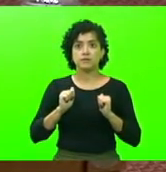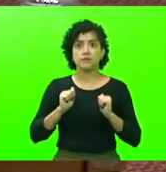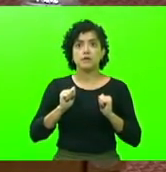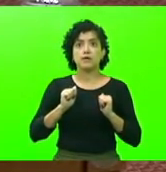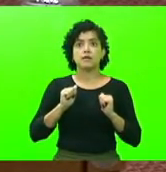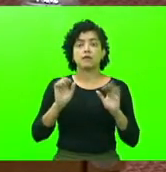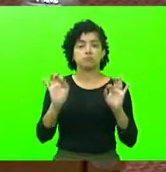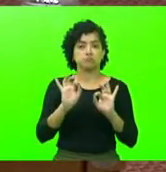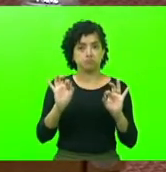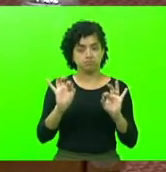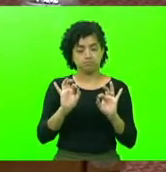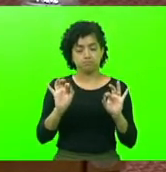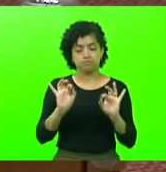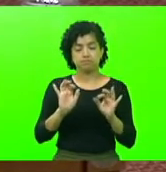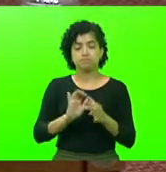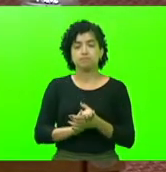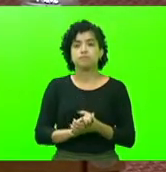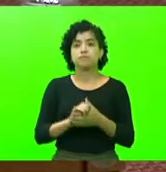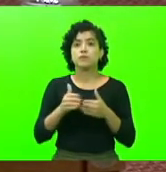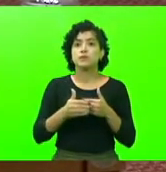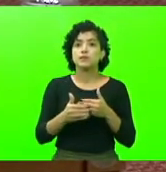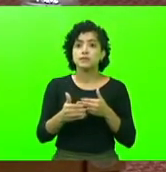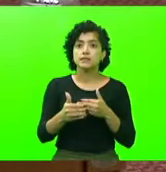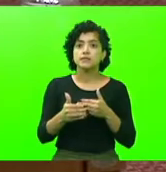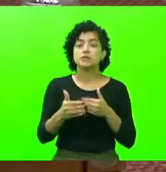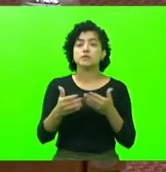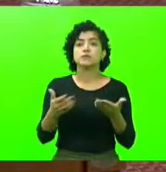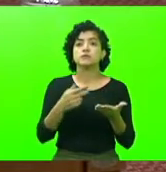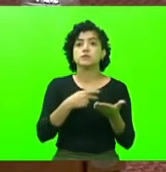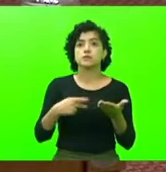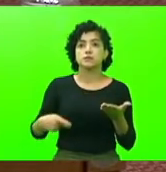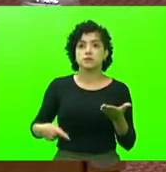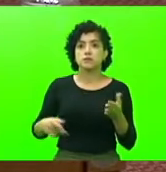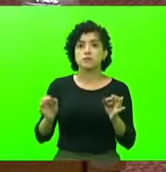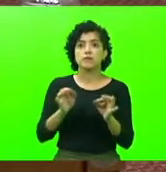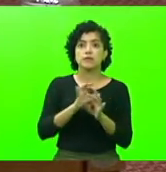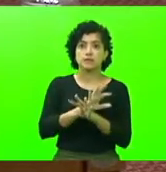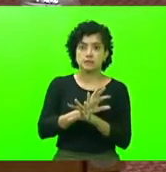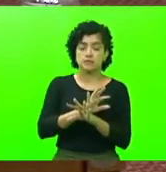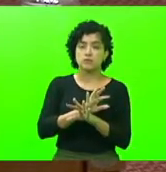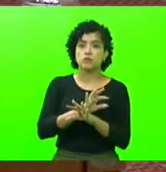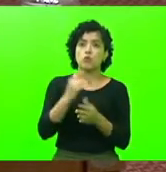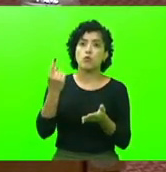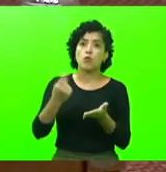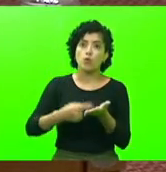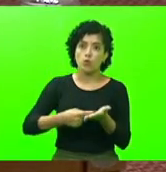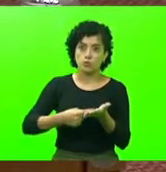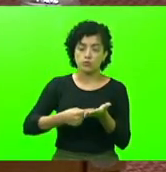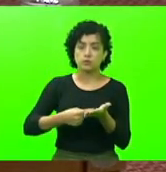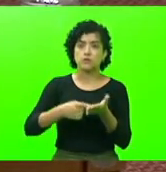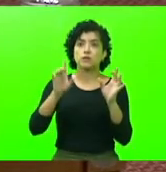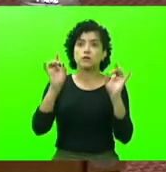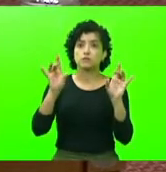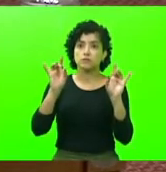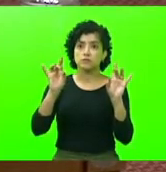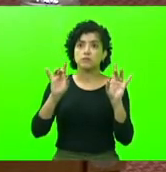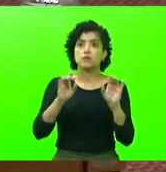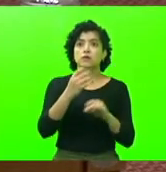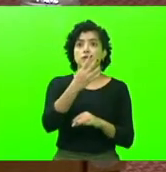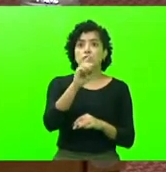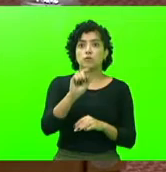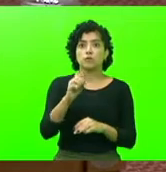qualquer abstenção. Na sequência, o senhor presidente encerrou a sessão e convocou outra extraordinária para